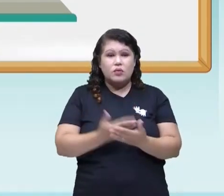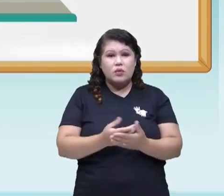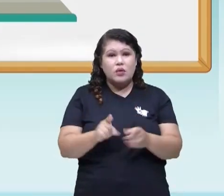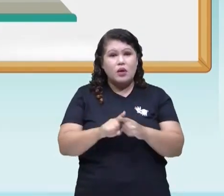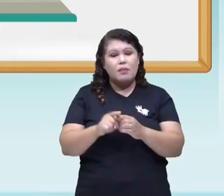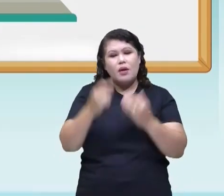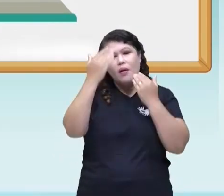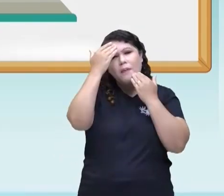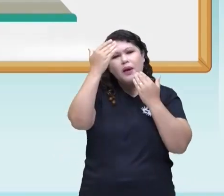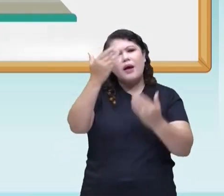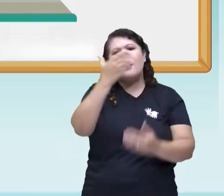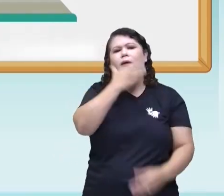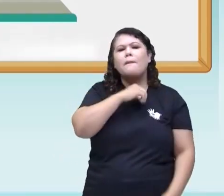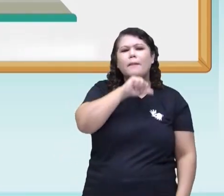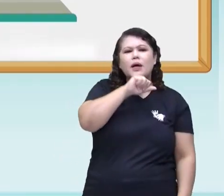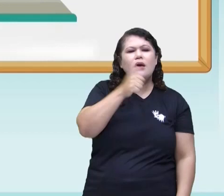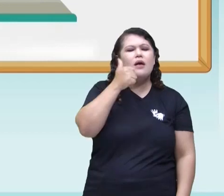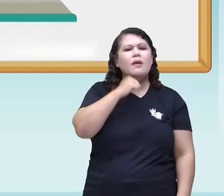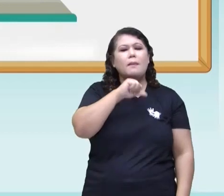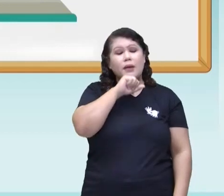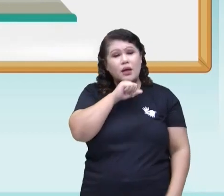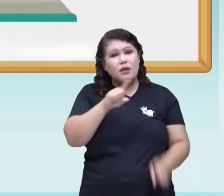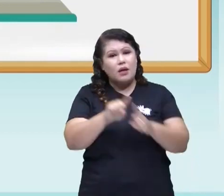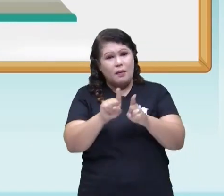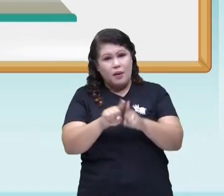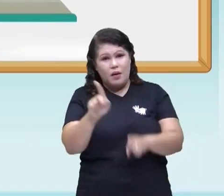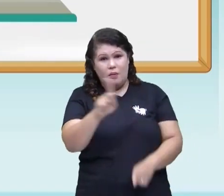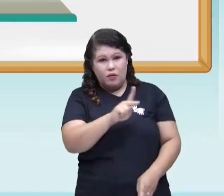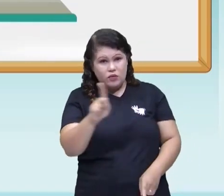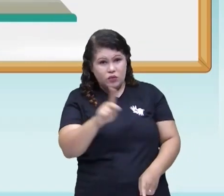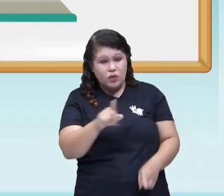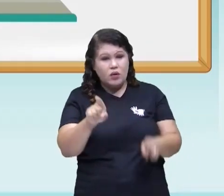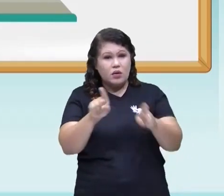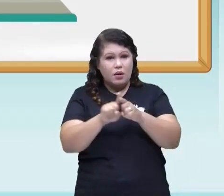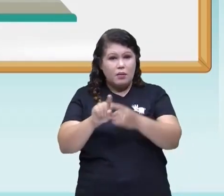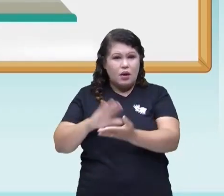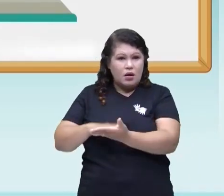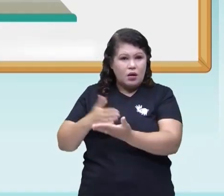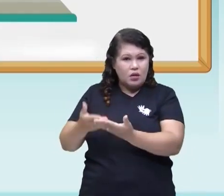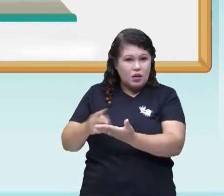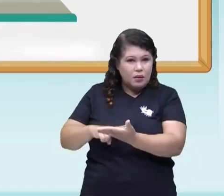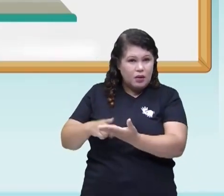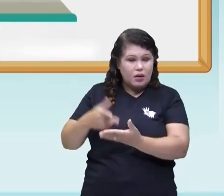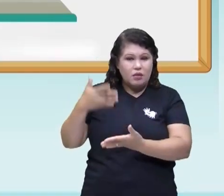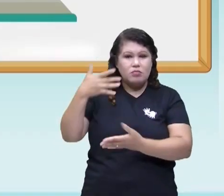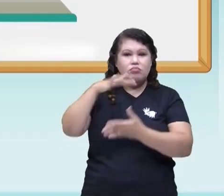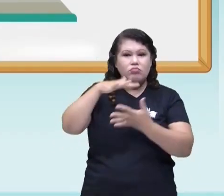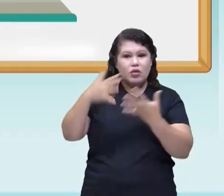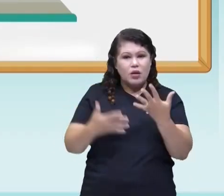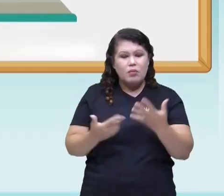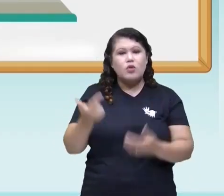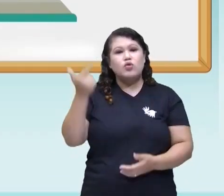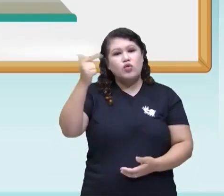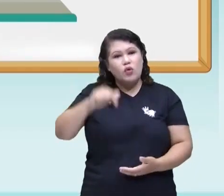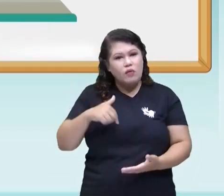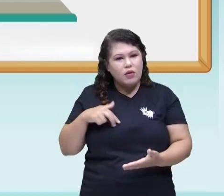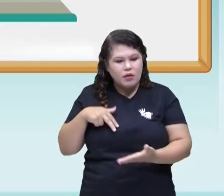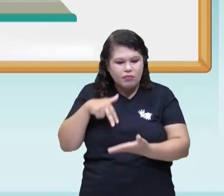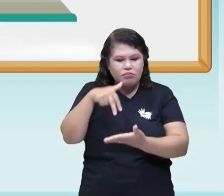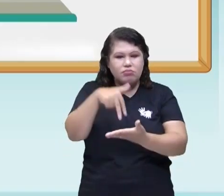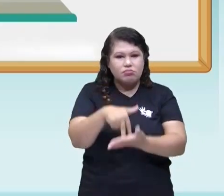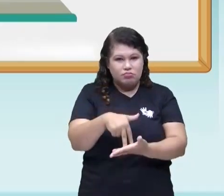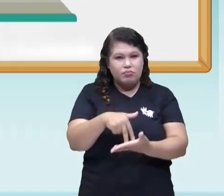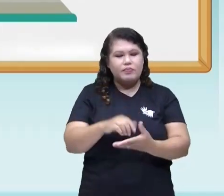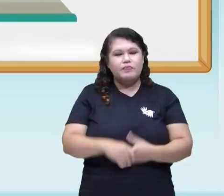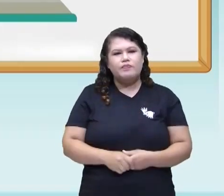aos pais, aos professores, à intérprete de Libras que está aqui mais uma vez em nossa aula. Eu